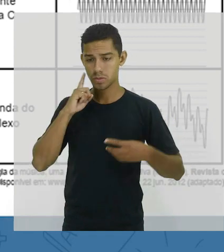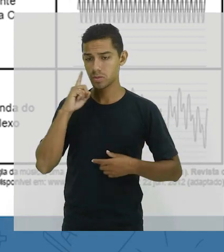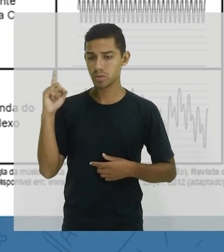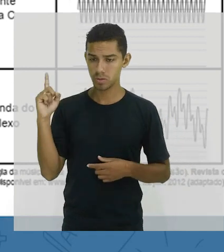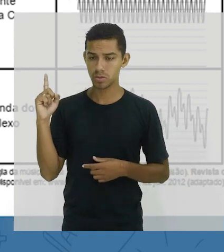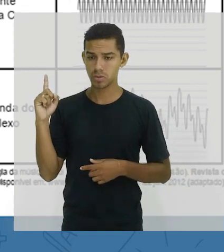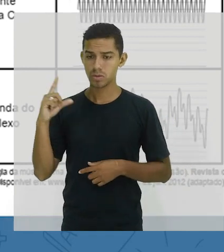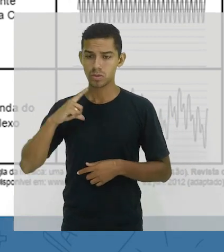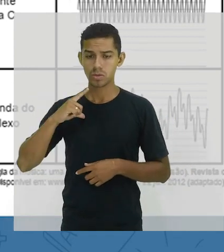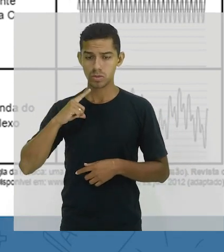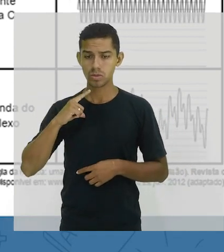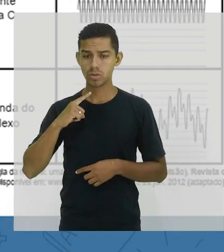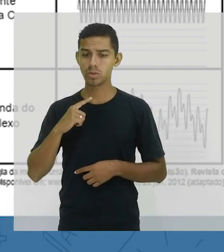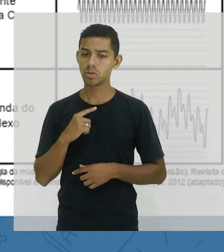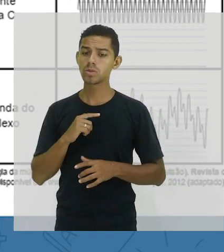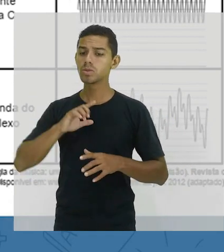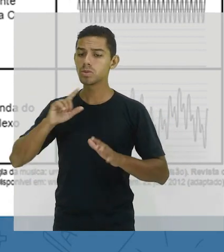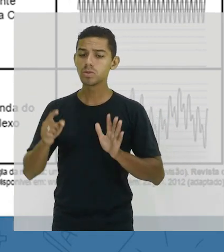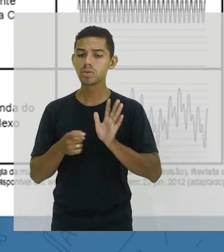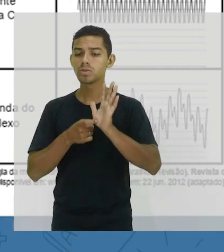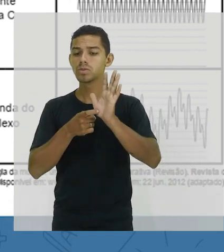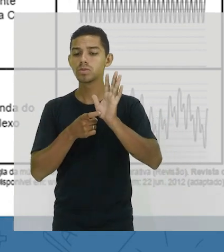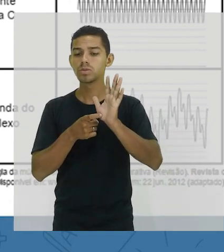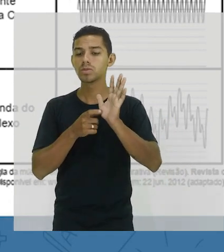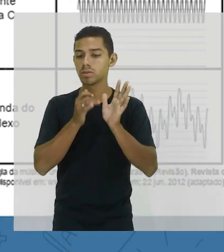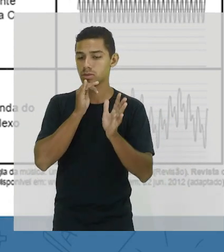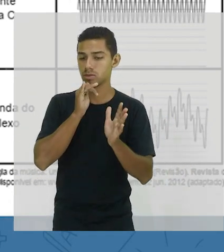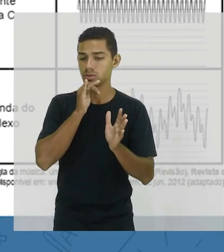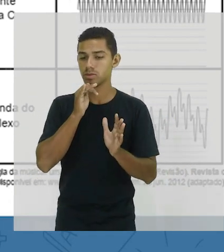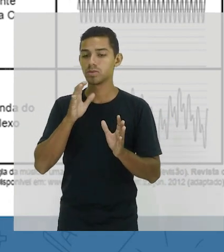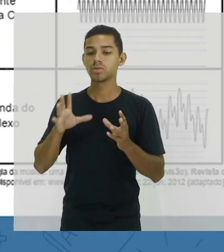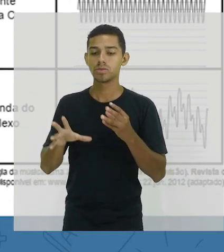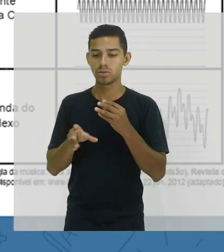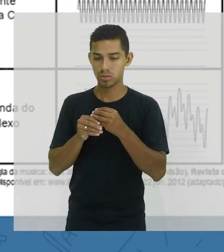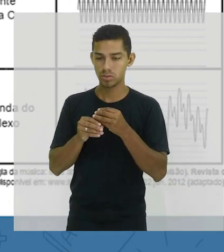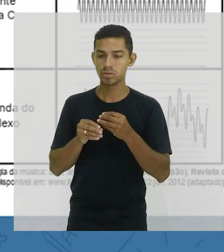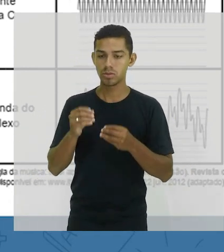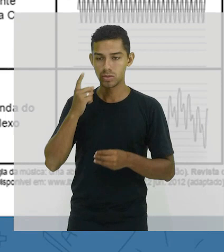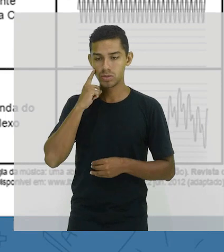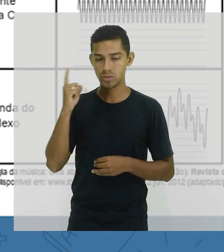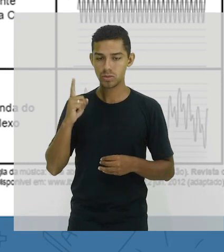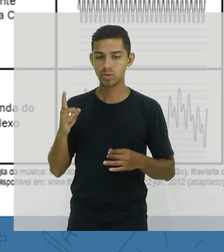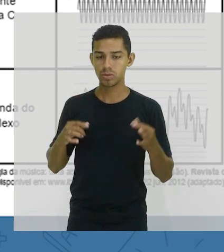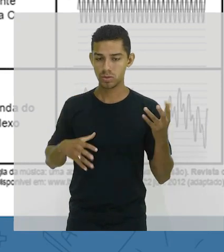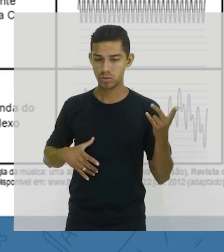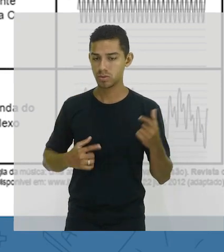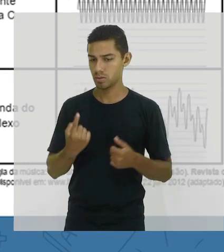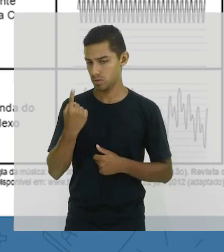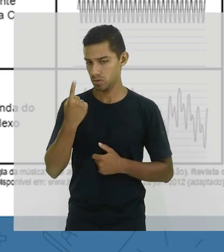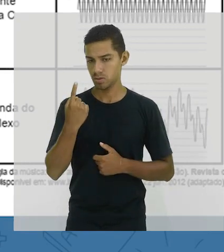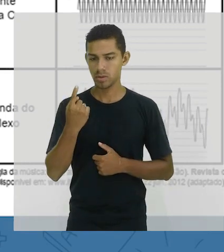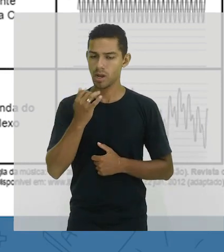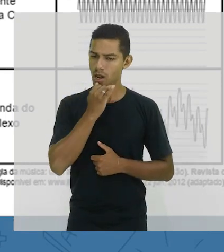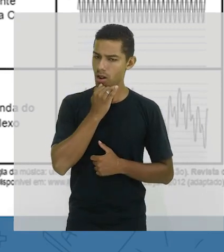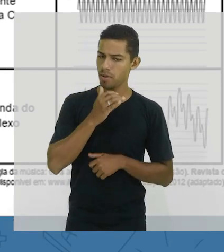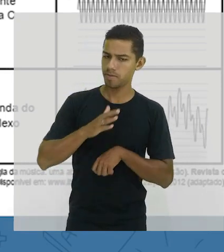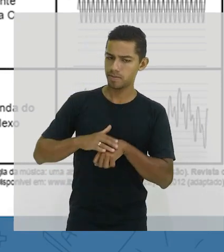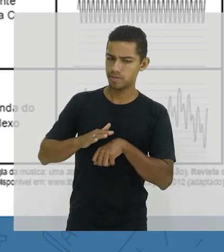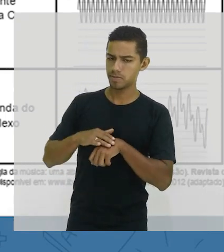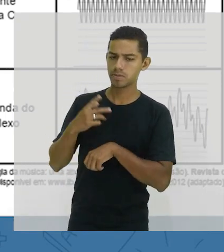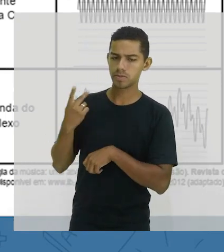e a composição resultante, construídas na mesma escala, por um instrumento sonoro. Essa